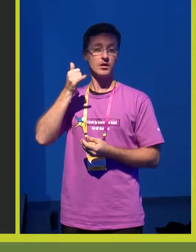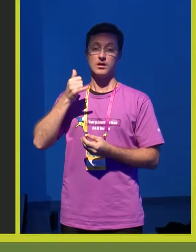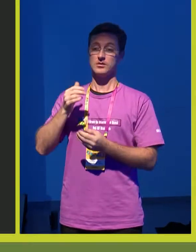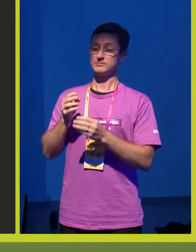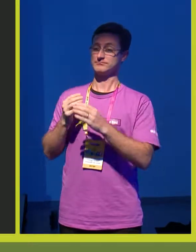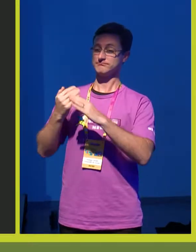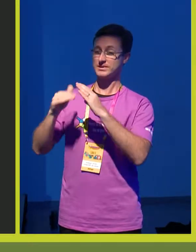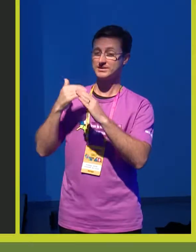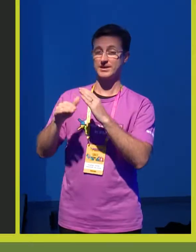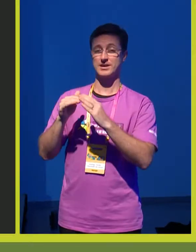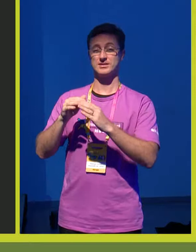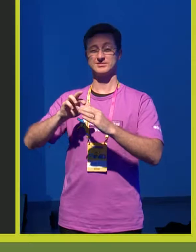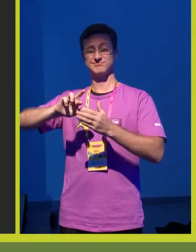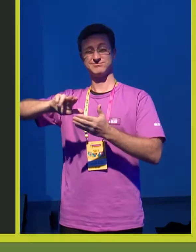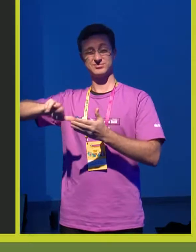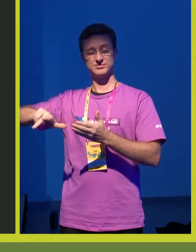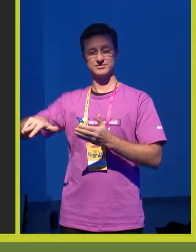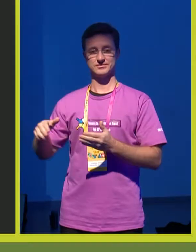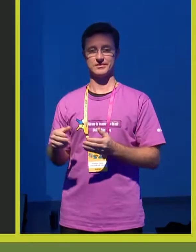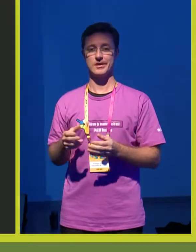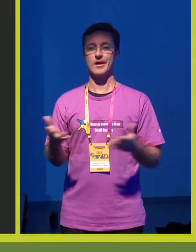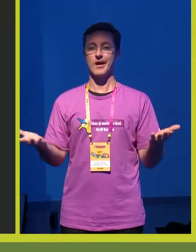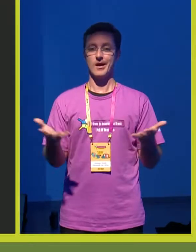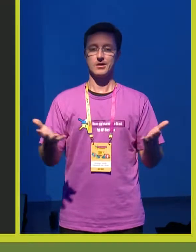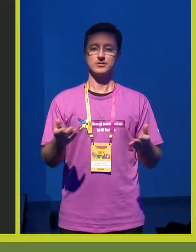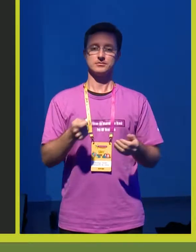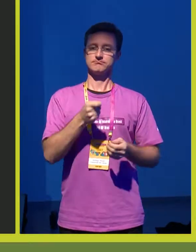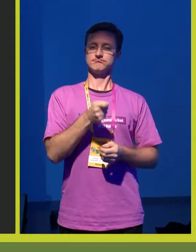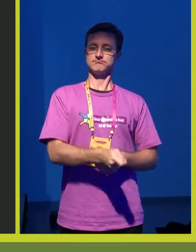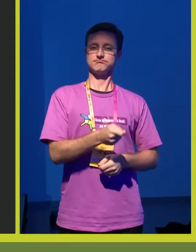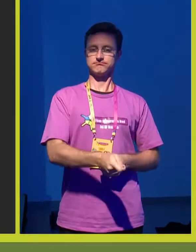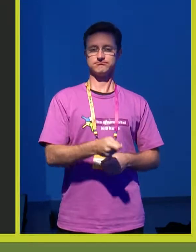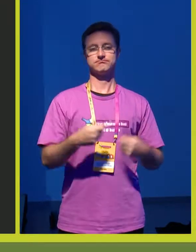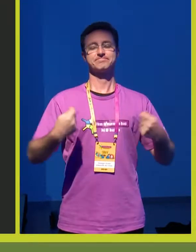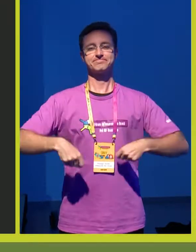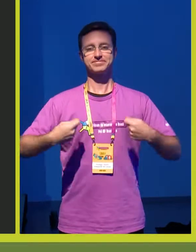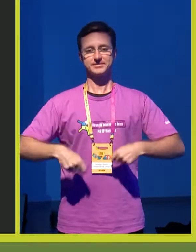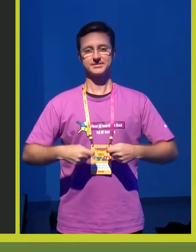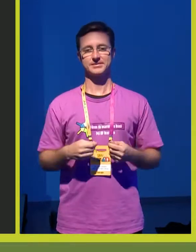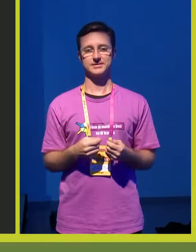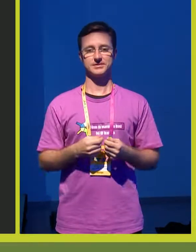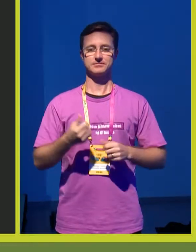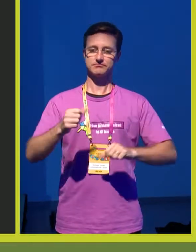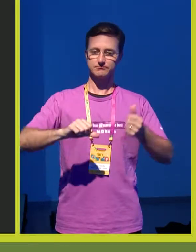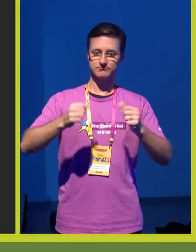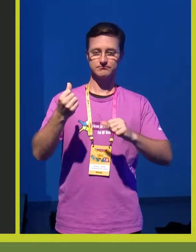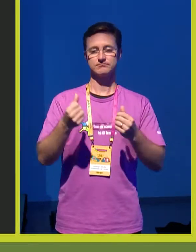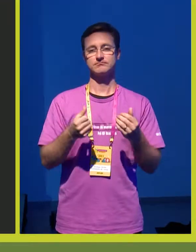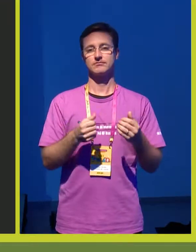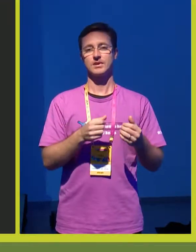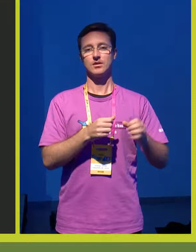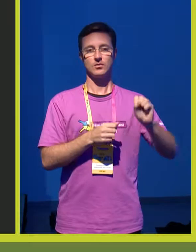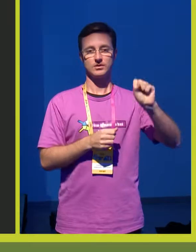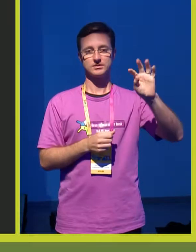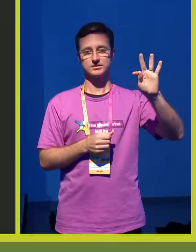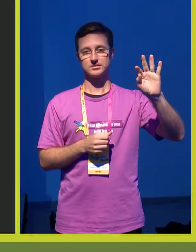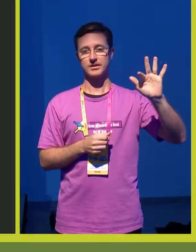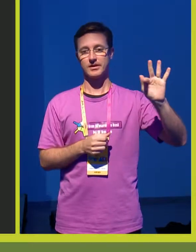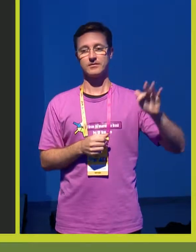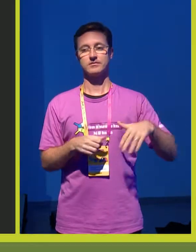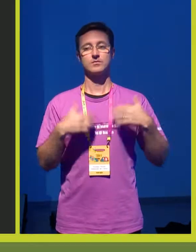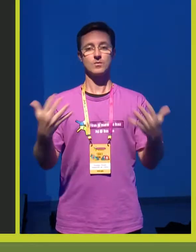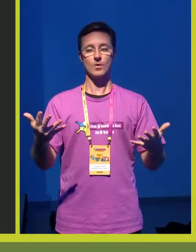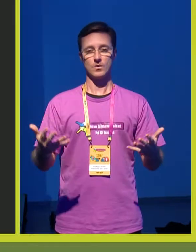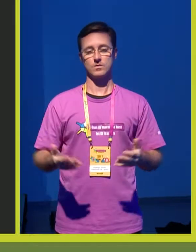Que regras, então, devem ser postas ou que tipo de reconsideração deve ser feita à interpretação do STF nessas novas